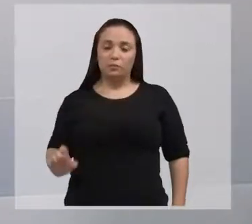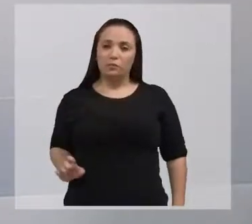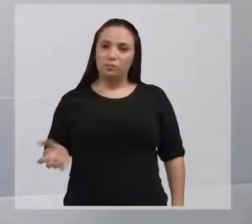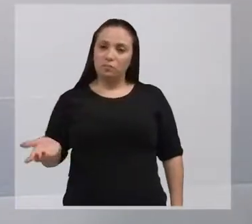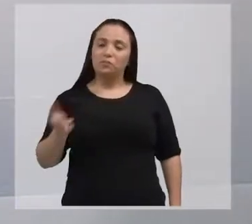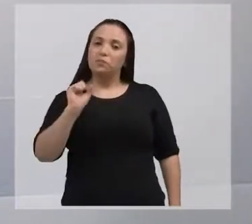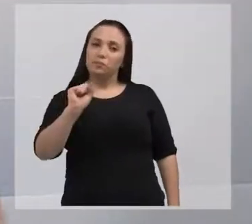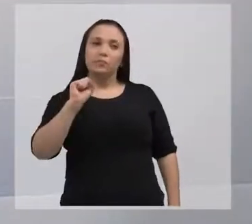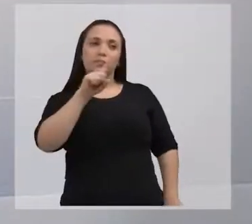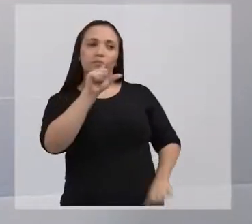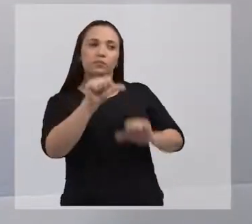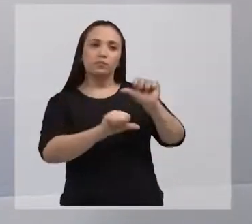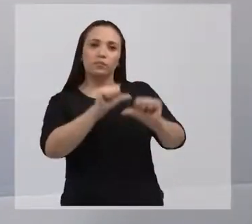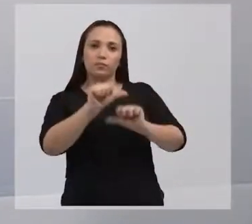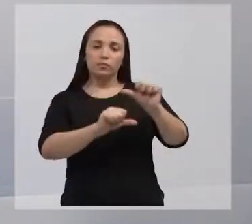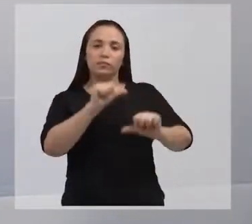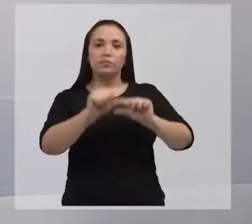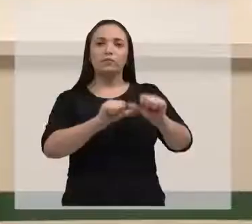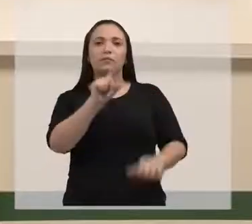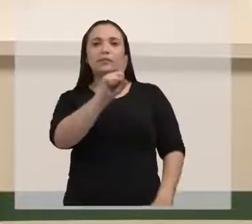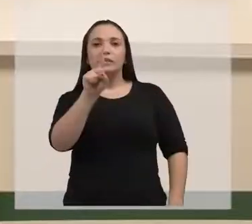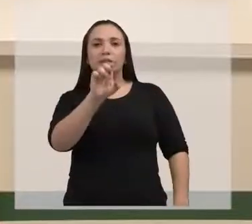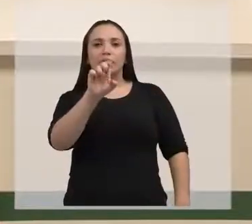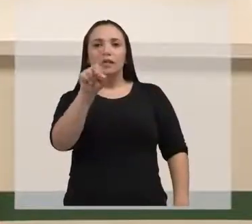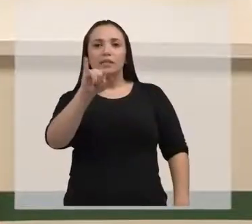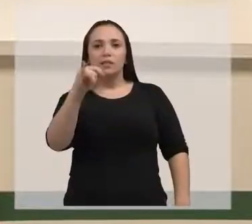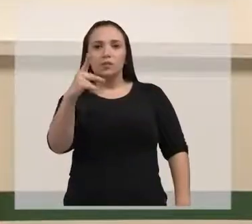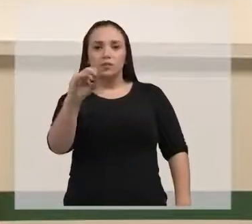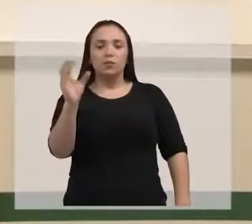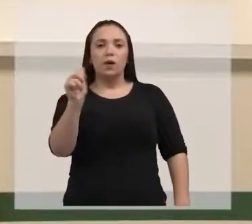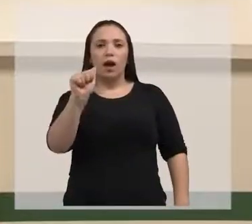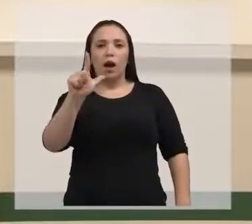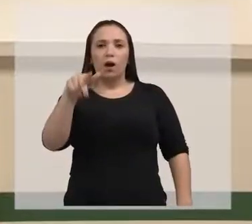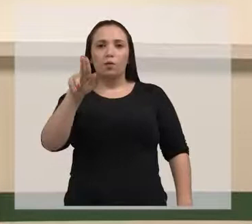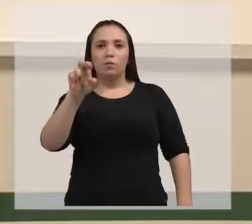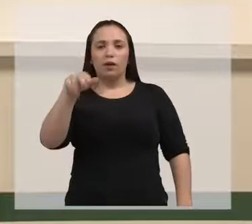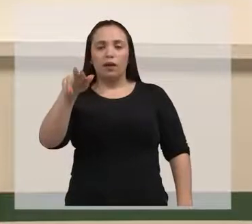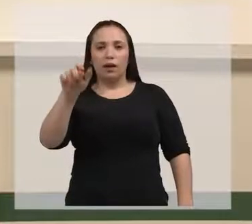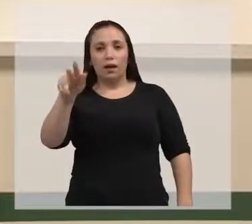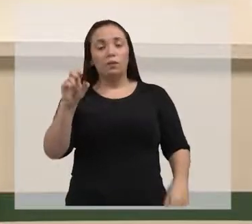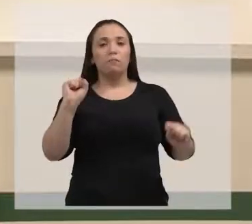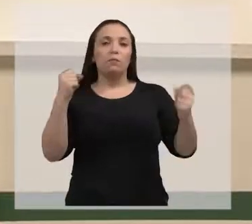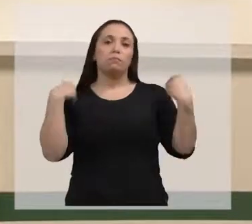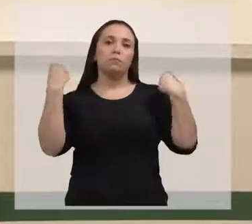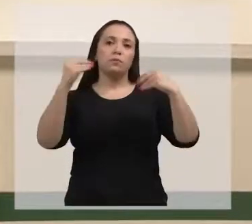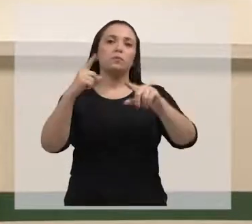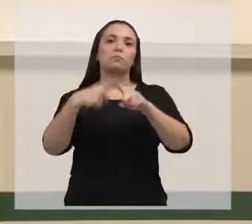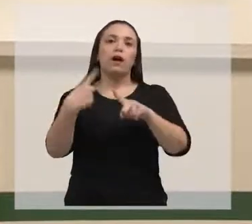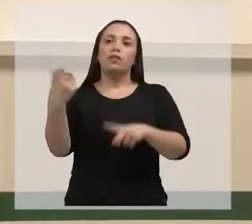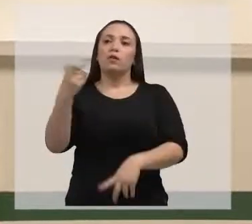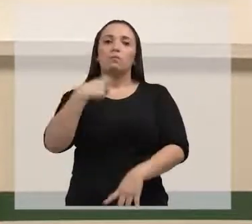seu nome para Carlos Frederico Zezinho Albuquerque. O Carlos Frederico Albuquerque, né? São meus dois patrões, Assembleia